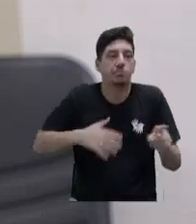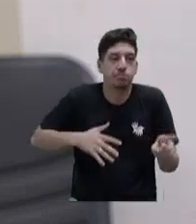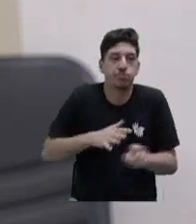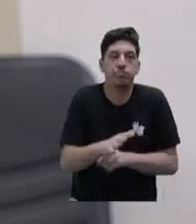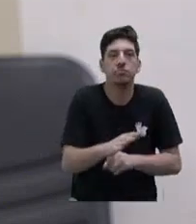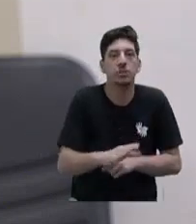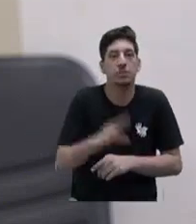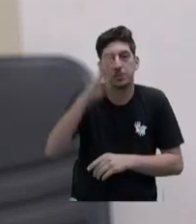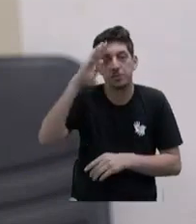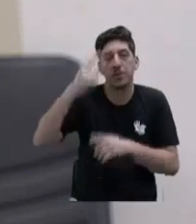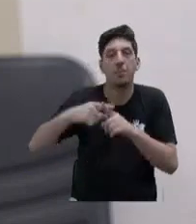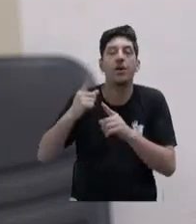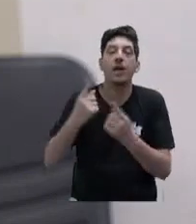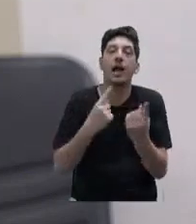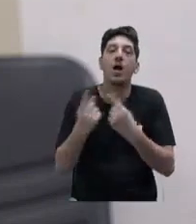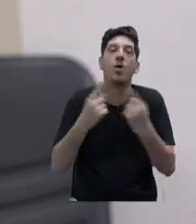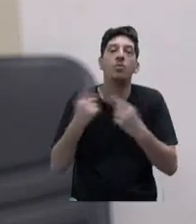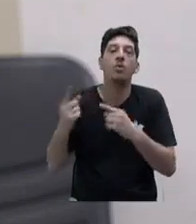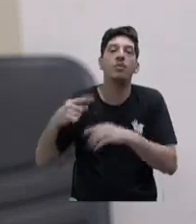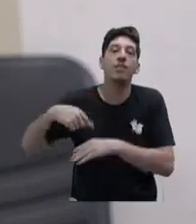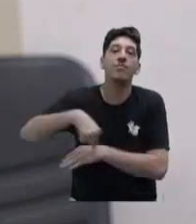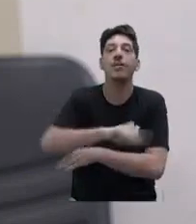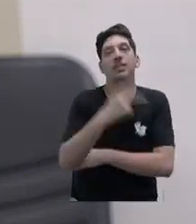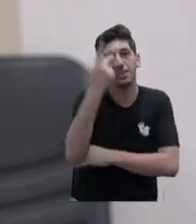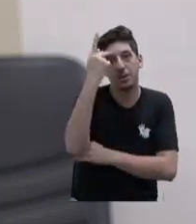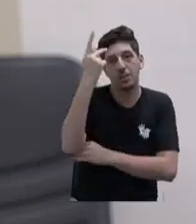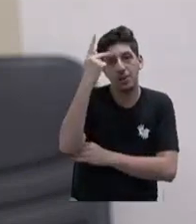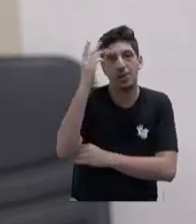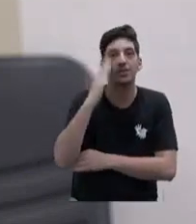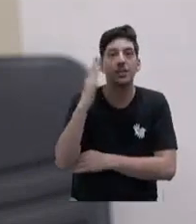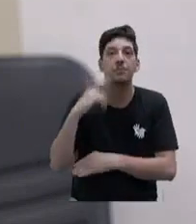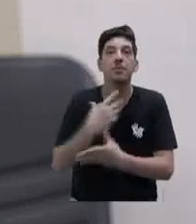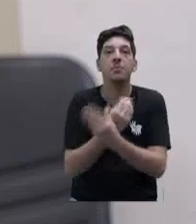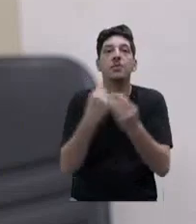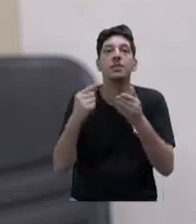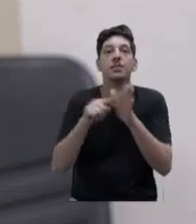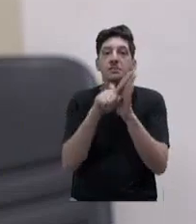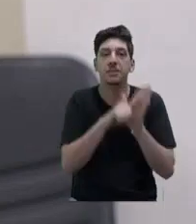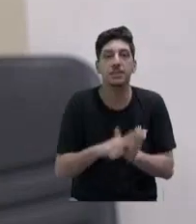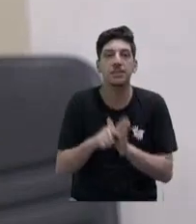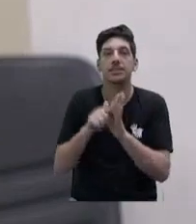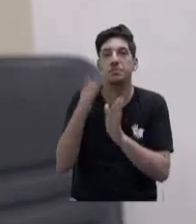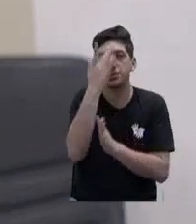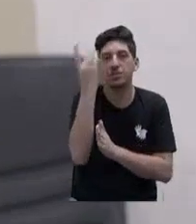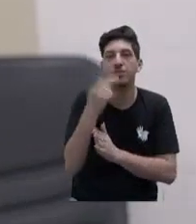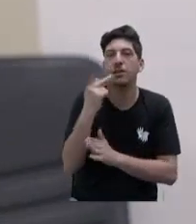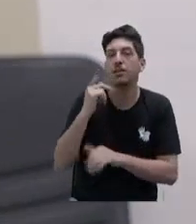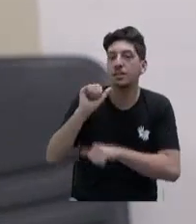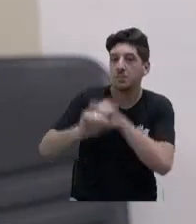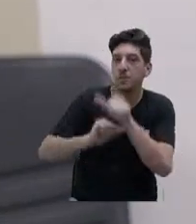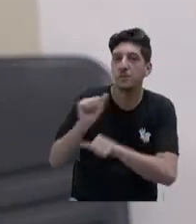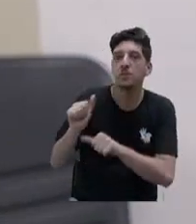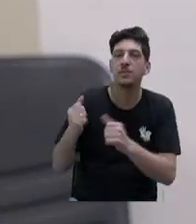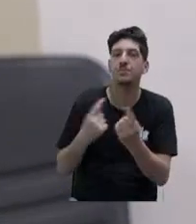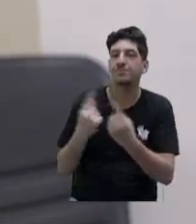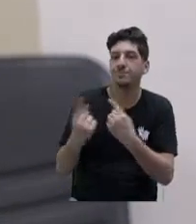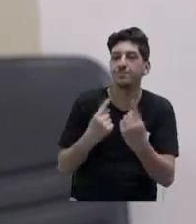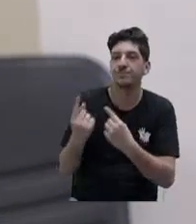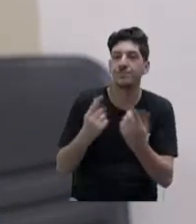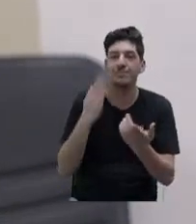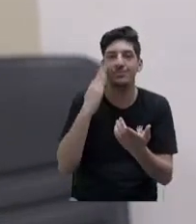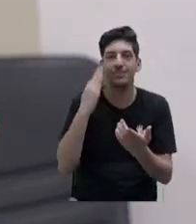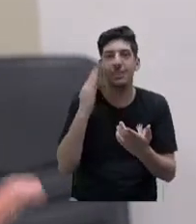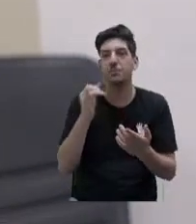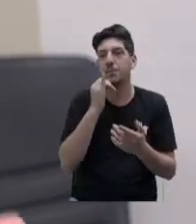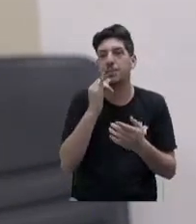São Paulo, a gente tem pesquisa do povo reportando a gente da mudança das estradas, chegando em